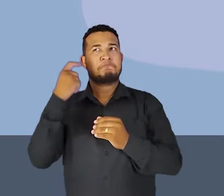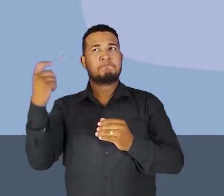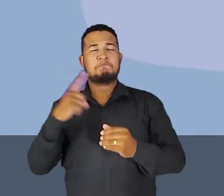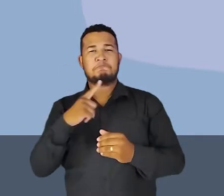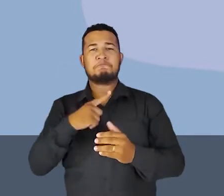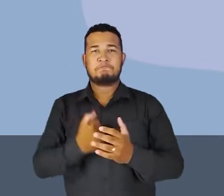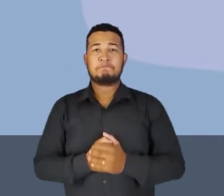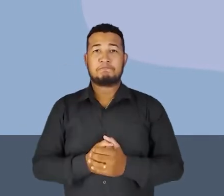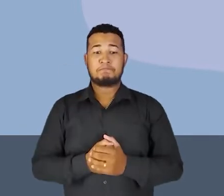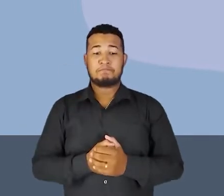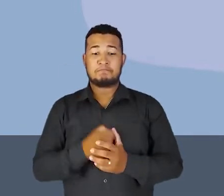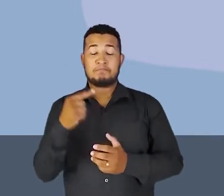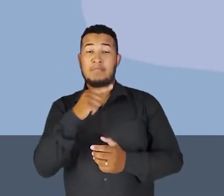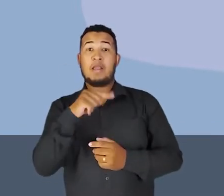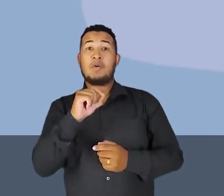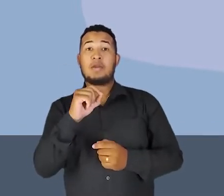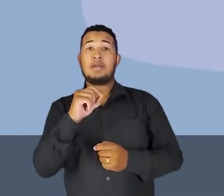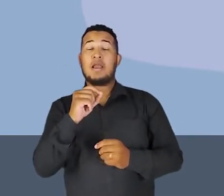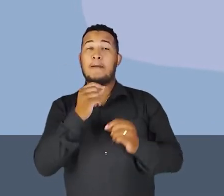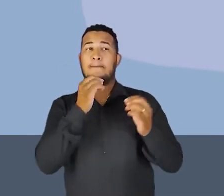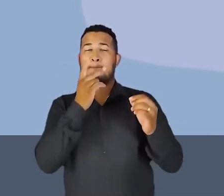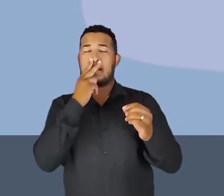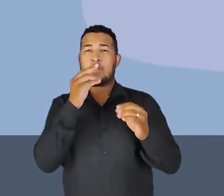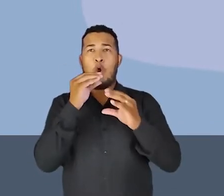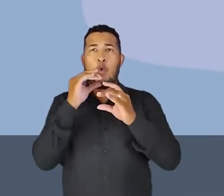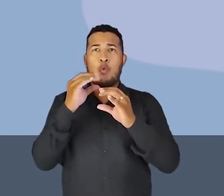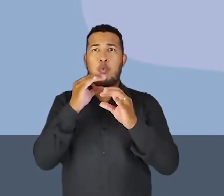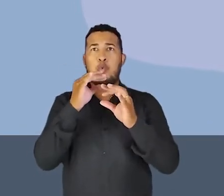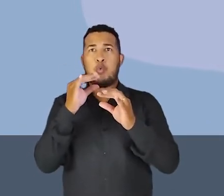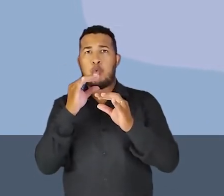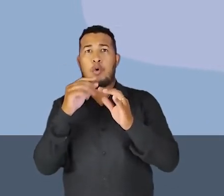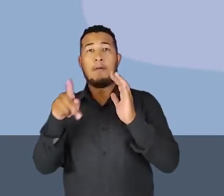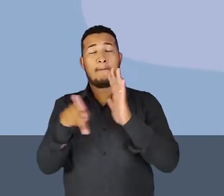E essa é a cerâmica Shun, a flauta de cerâmica Shun.